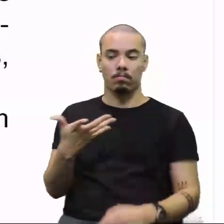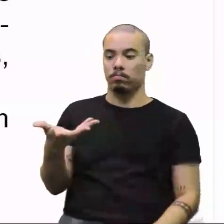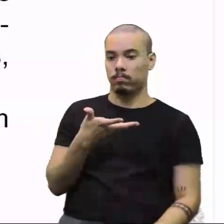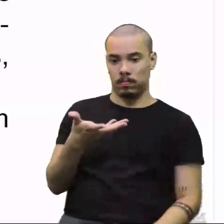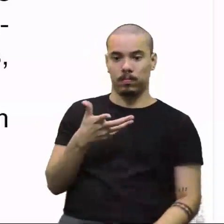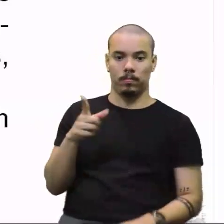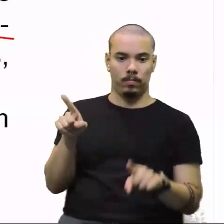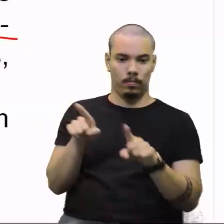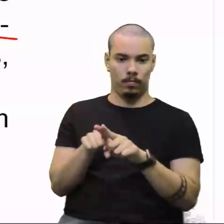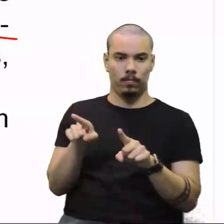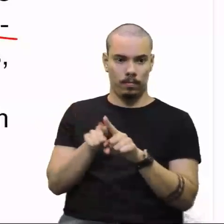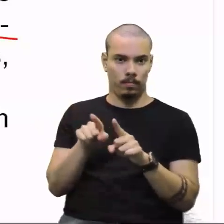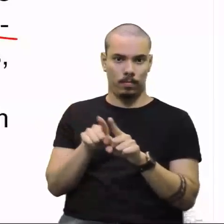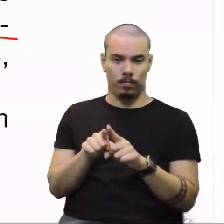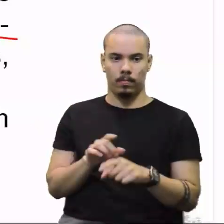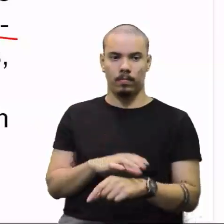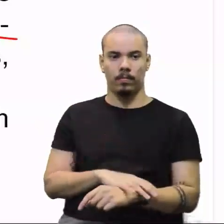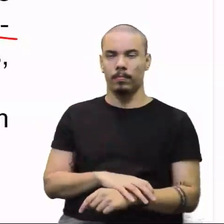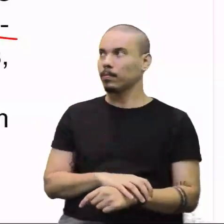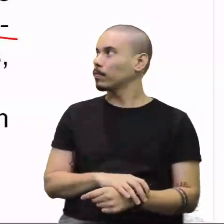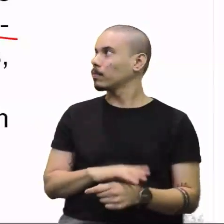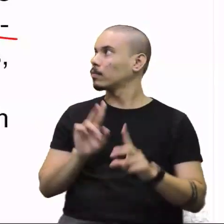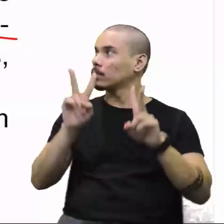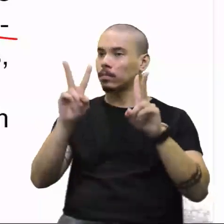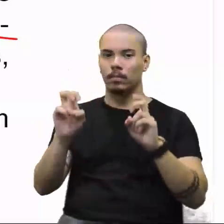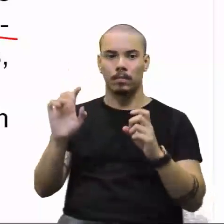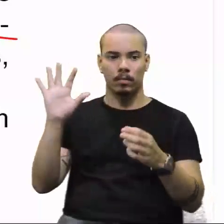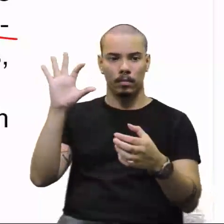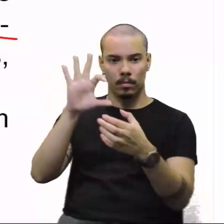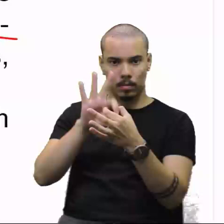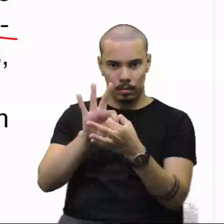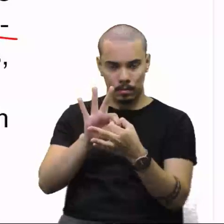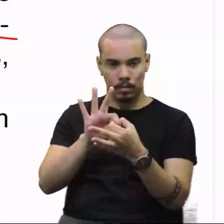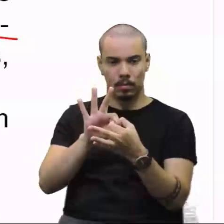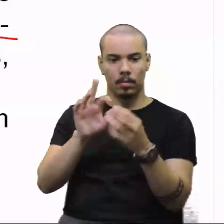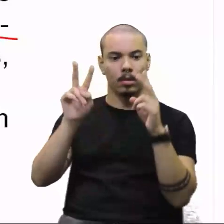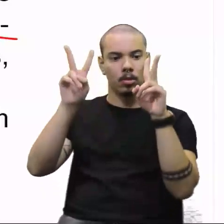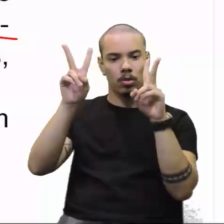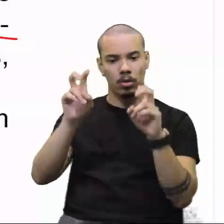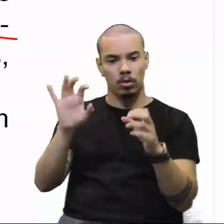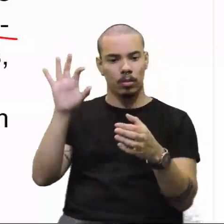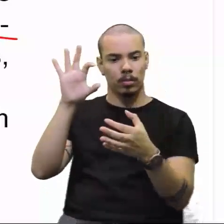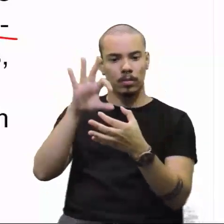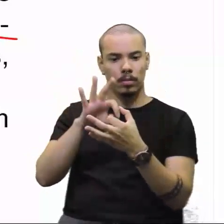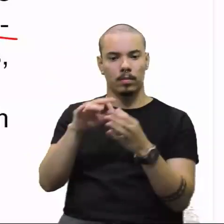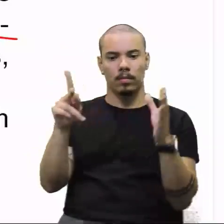inerciais, acelerados, né? Sobre os referenciais